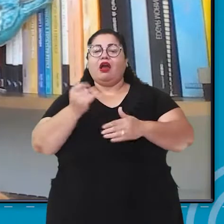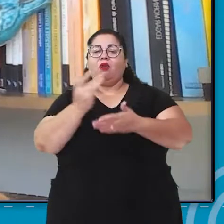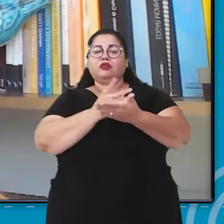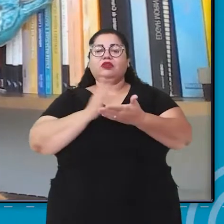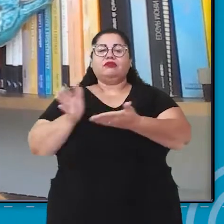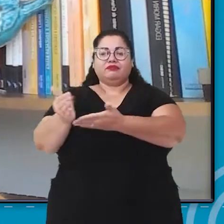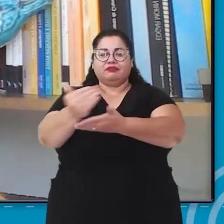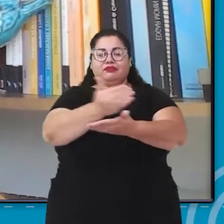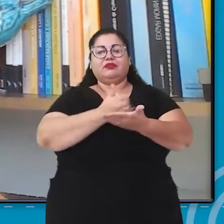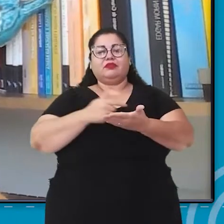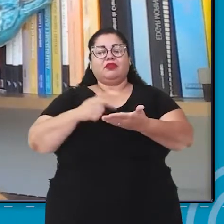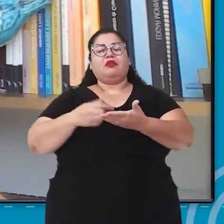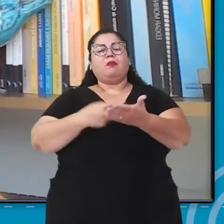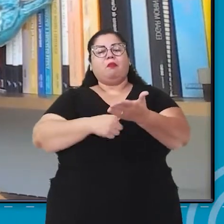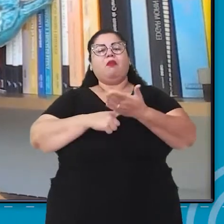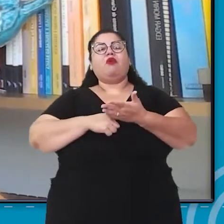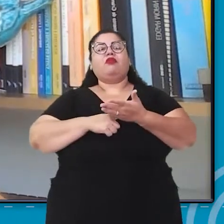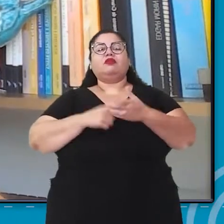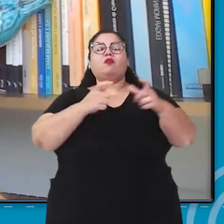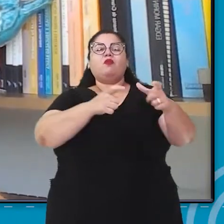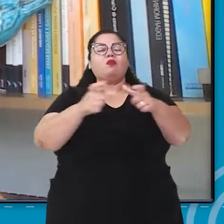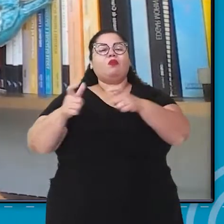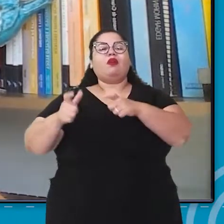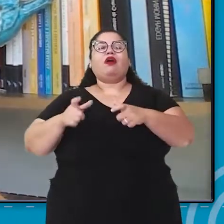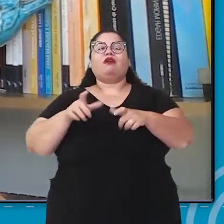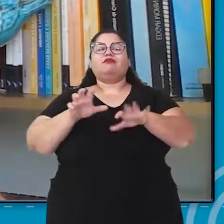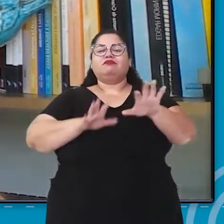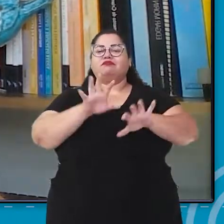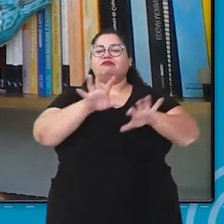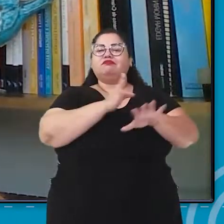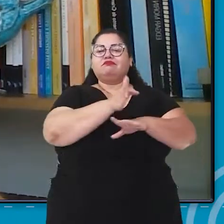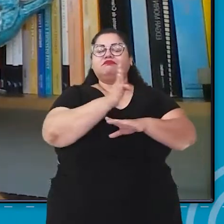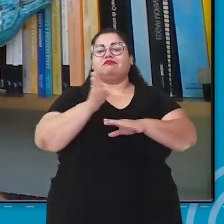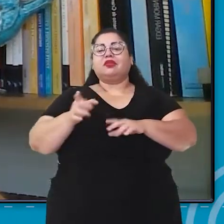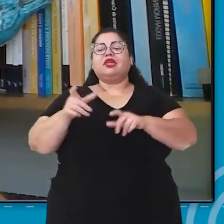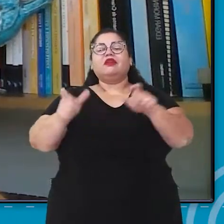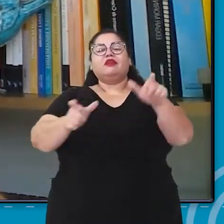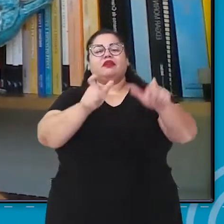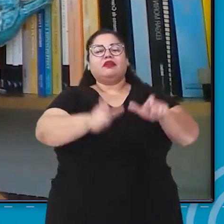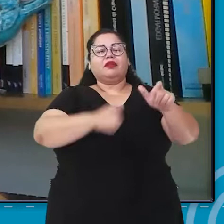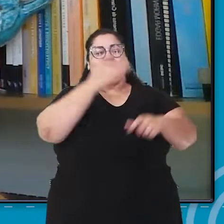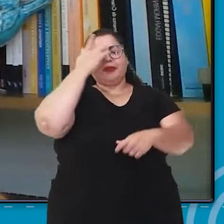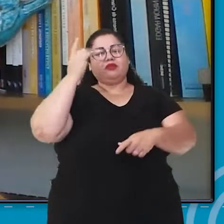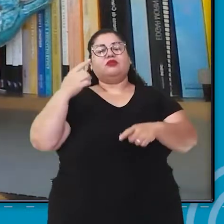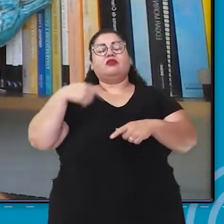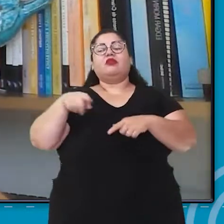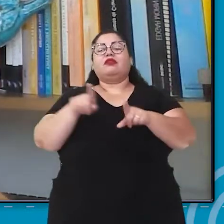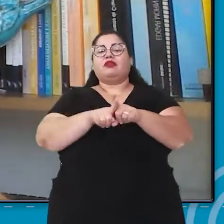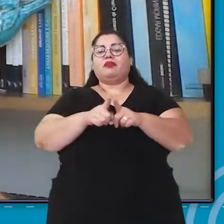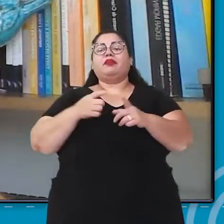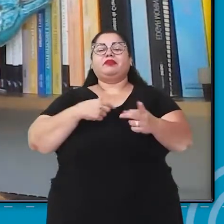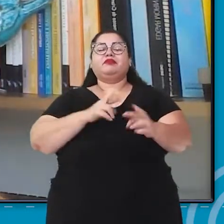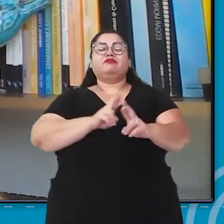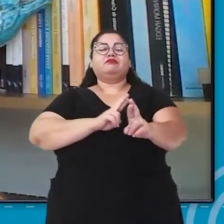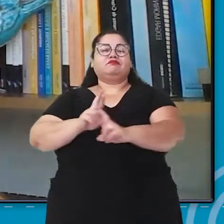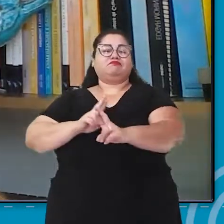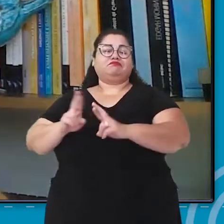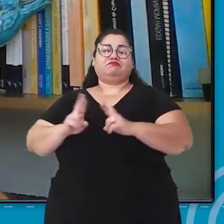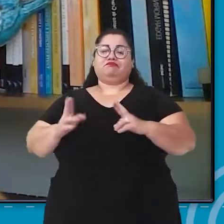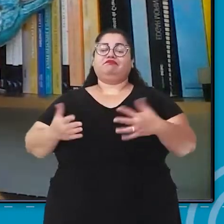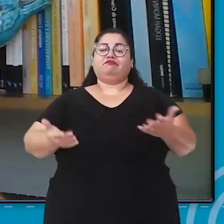alguns dados podem falar também dos lugares onde a gente está e das pessoas com quem as quais a gente se